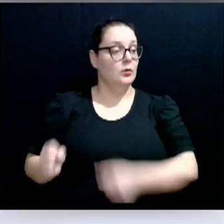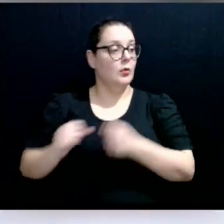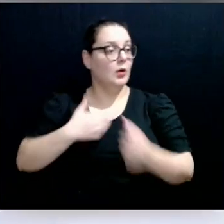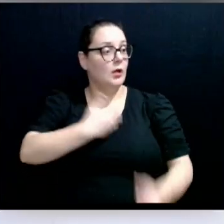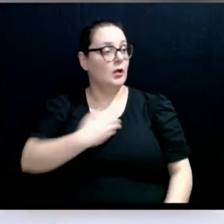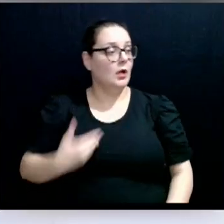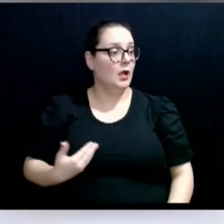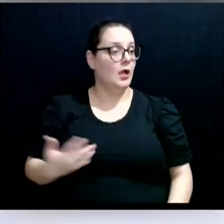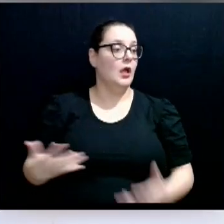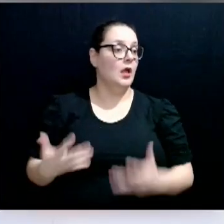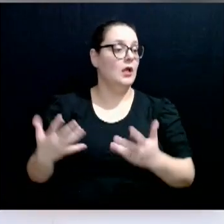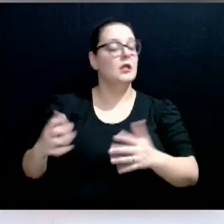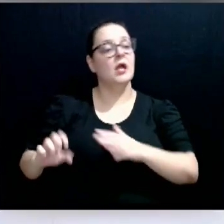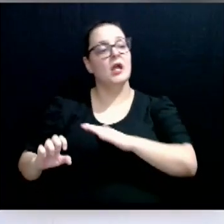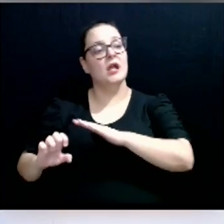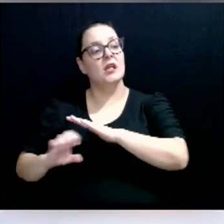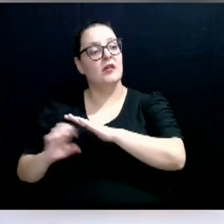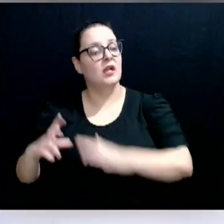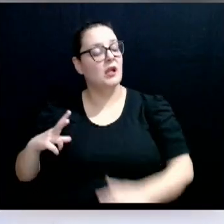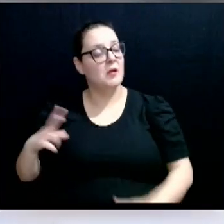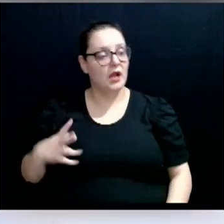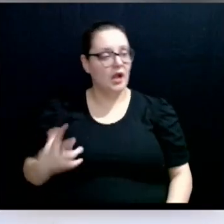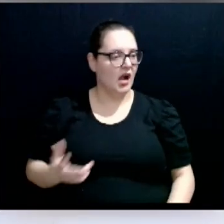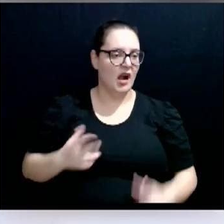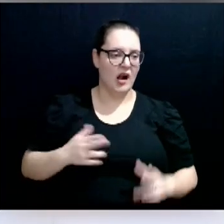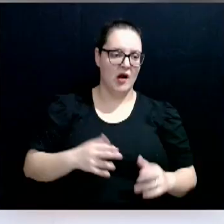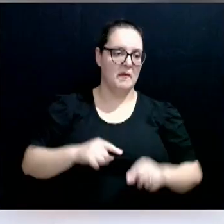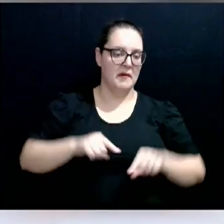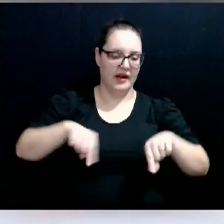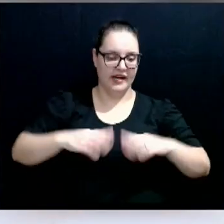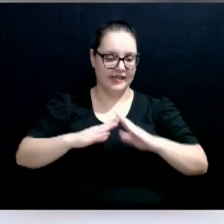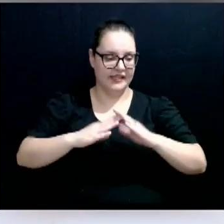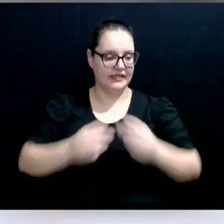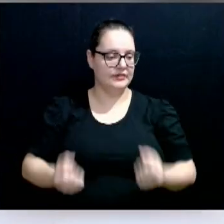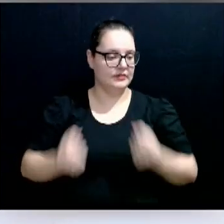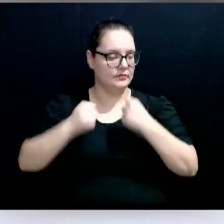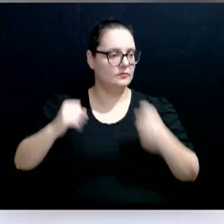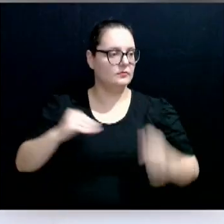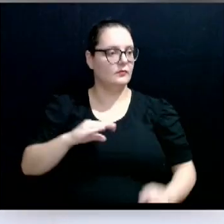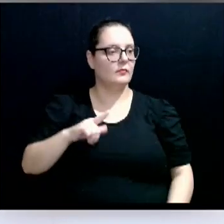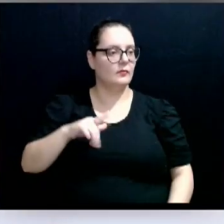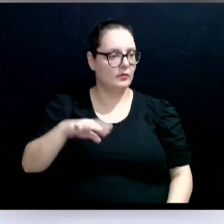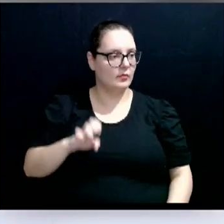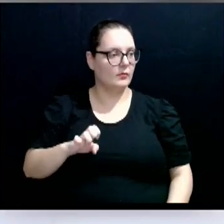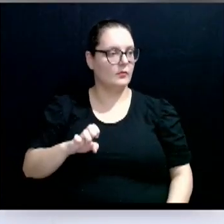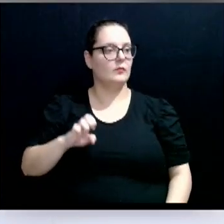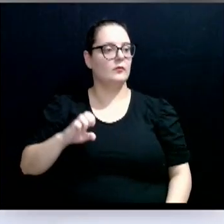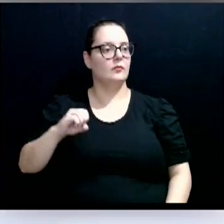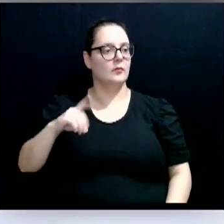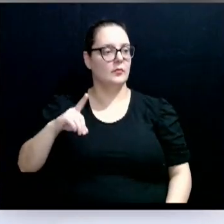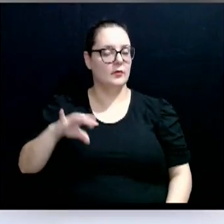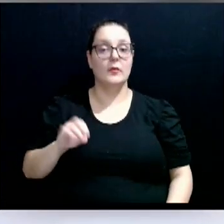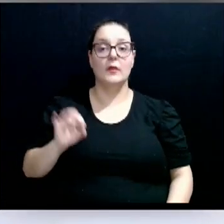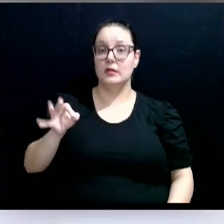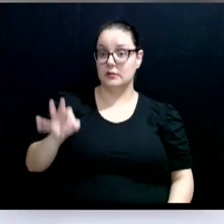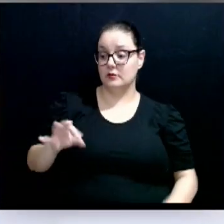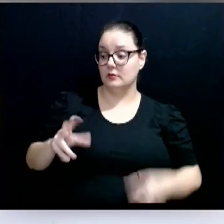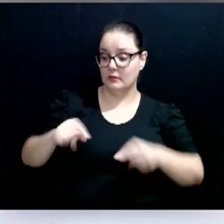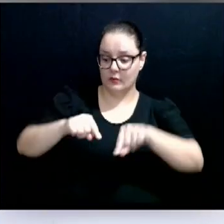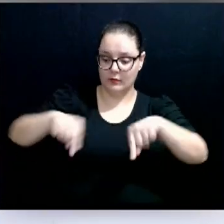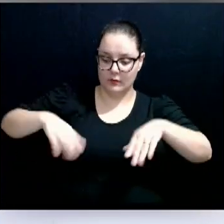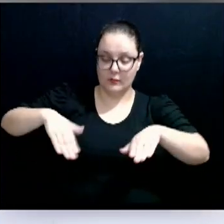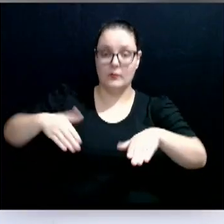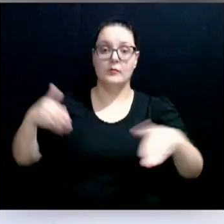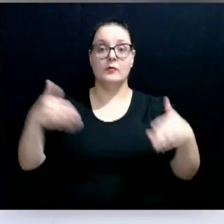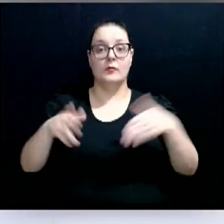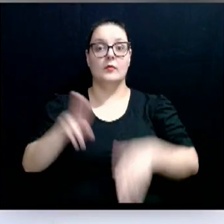privadas, como academia, clube, condomínio, tudo isso? Exatamente. Toda piscina de uso coletivo,